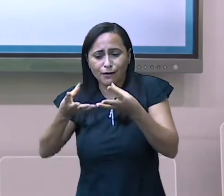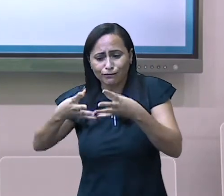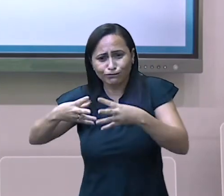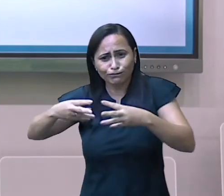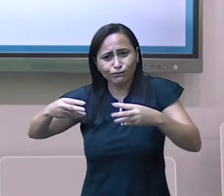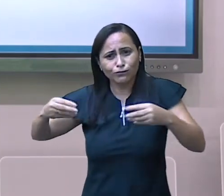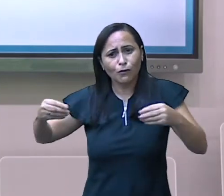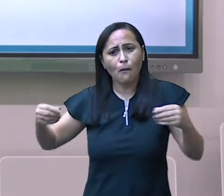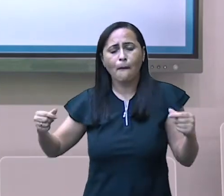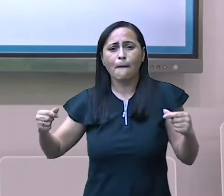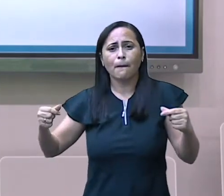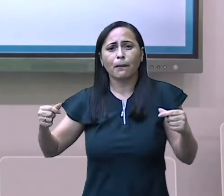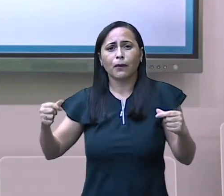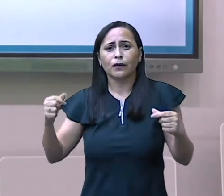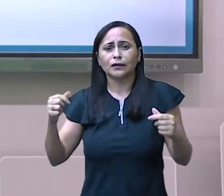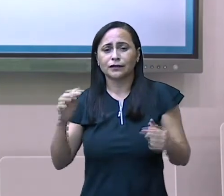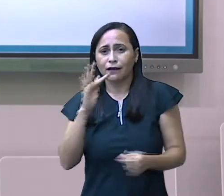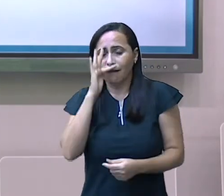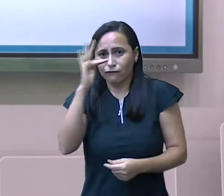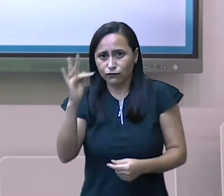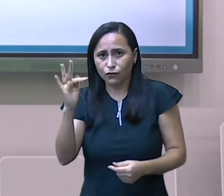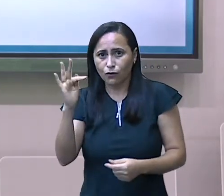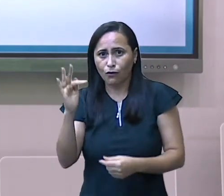firmar. Então, existe